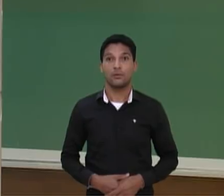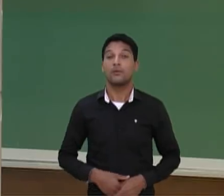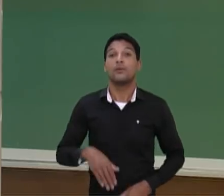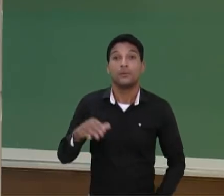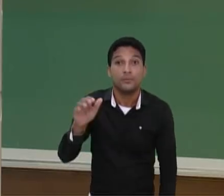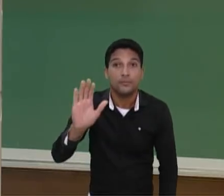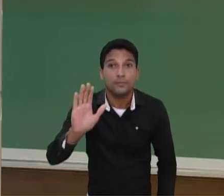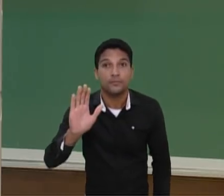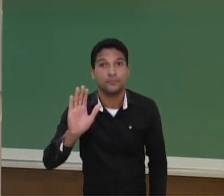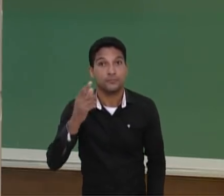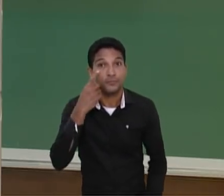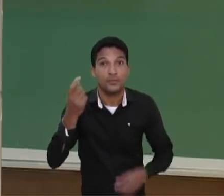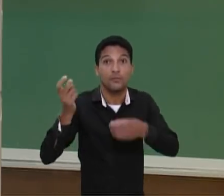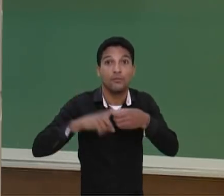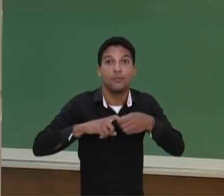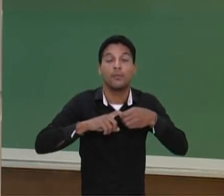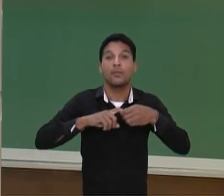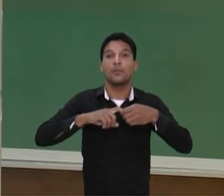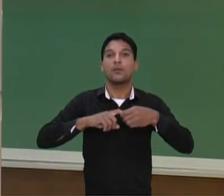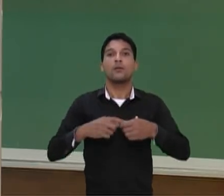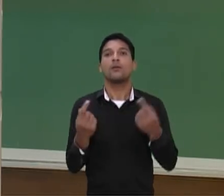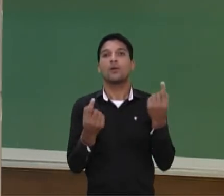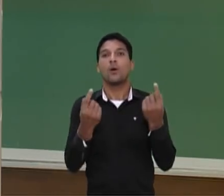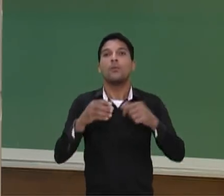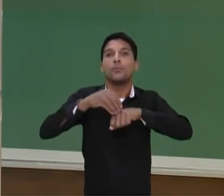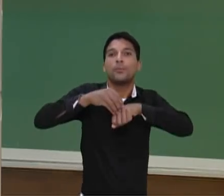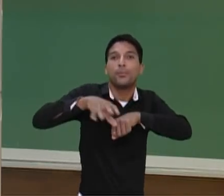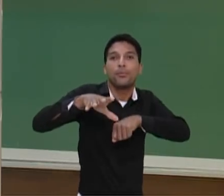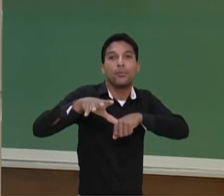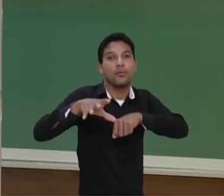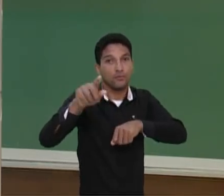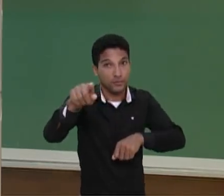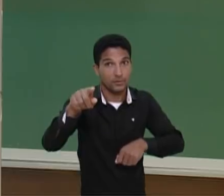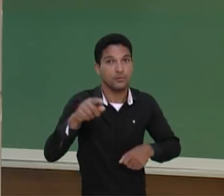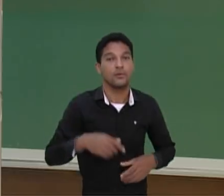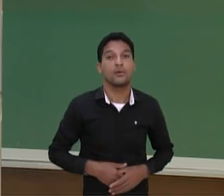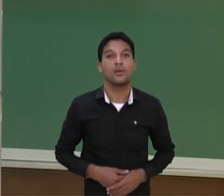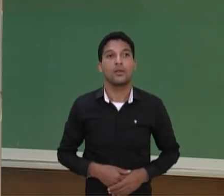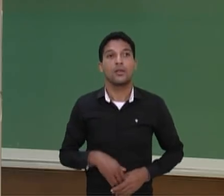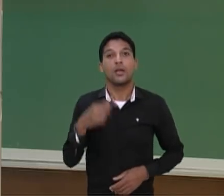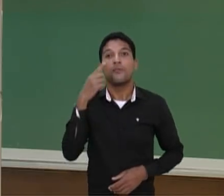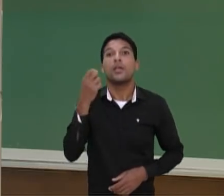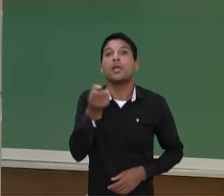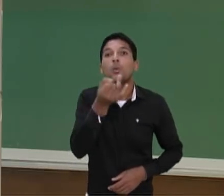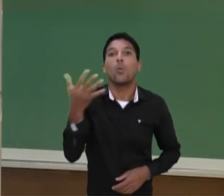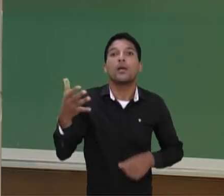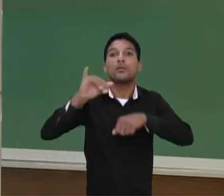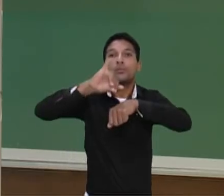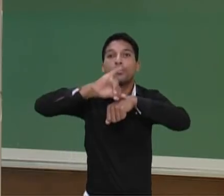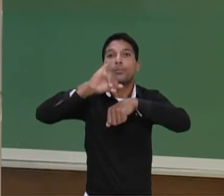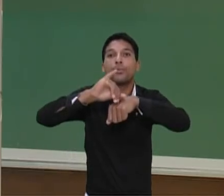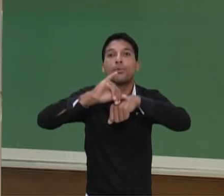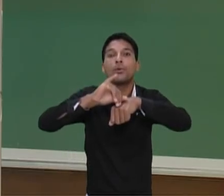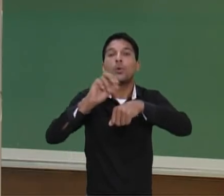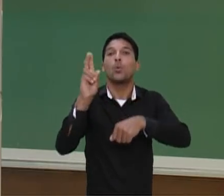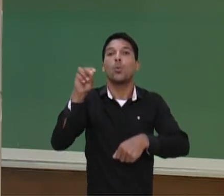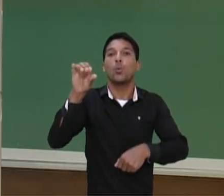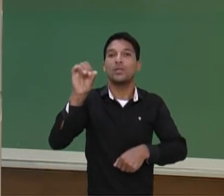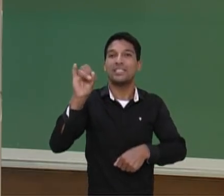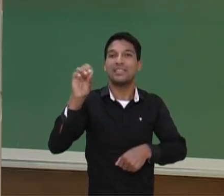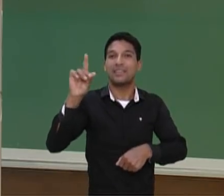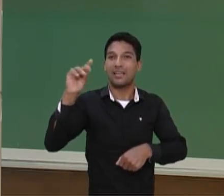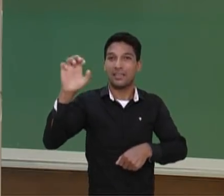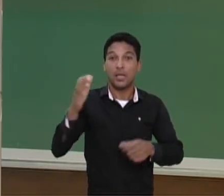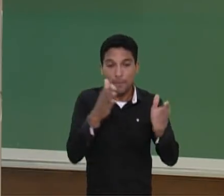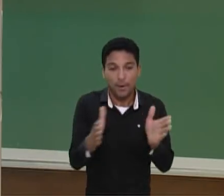então lutando aqui porque a dica que eu dou para você quantidade de unidades produzidas para que o custo